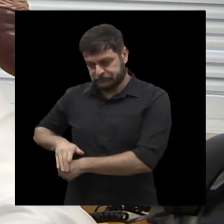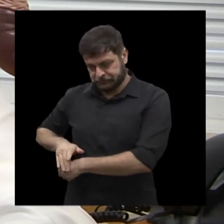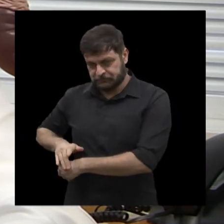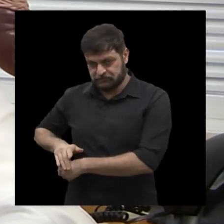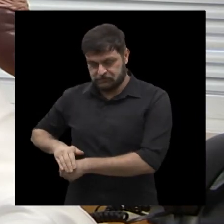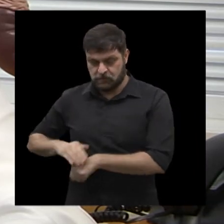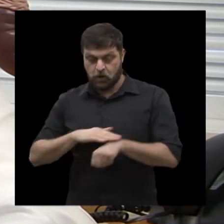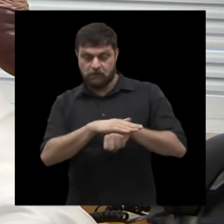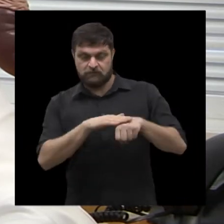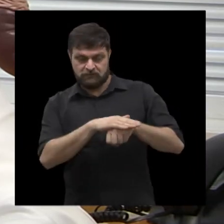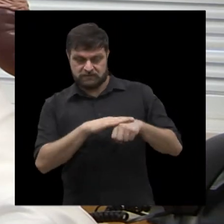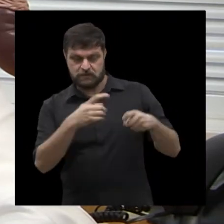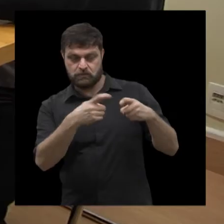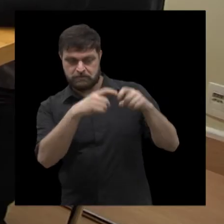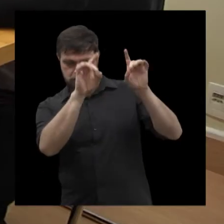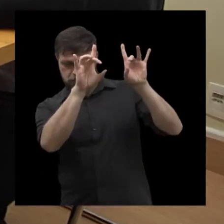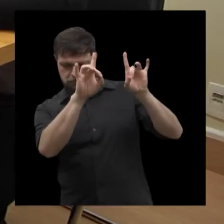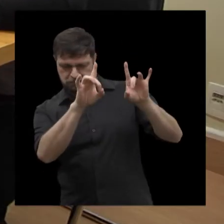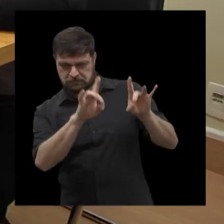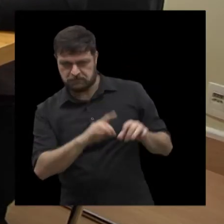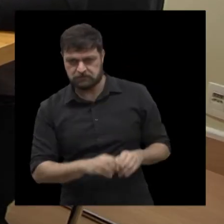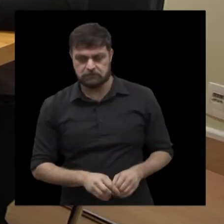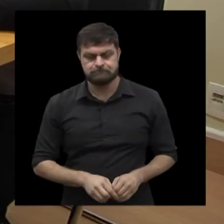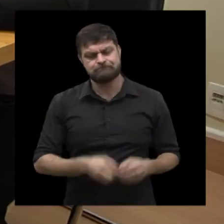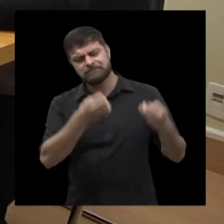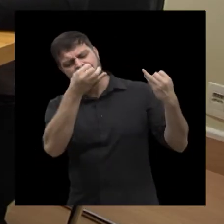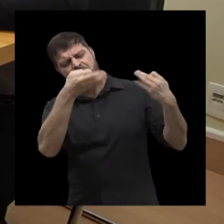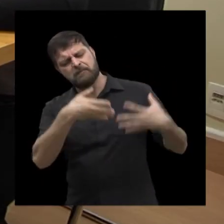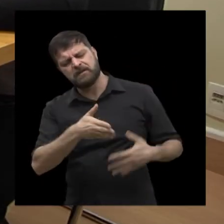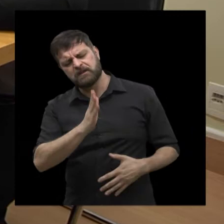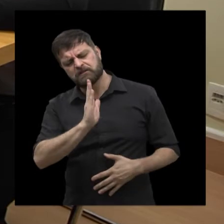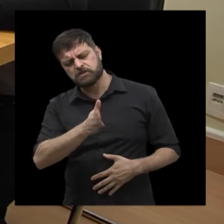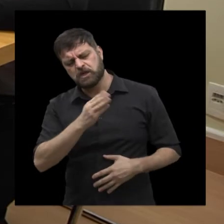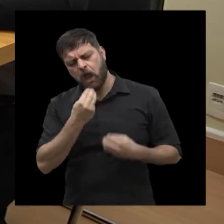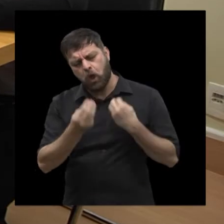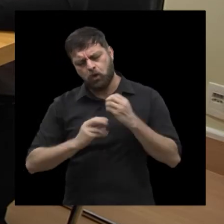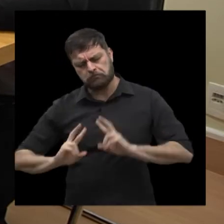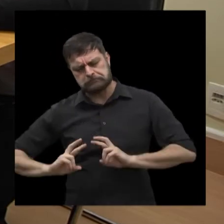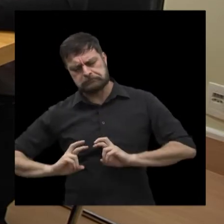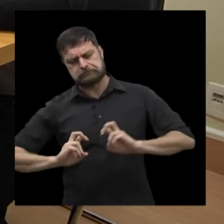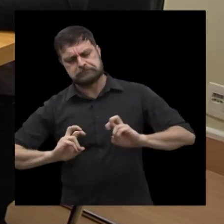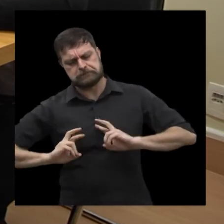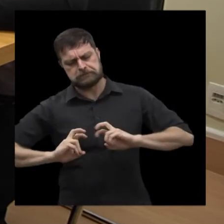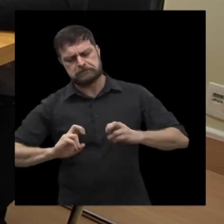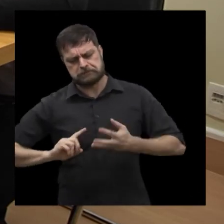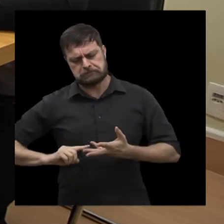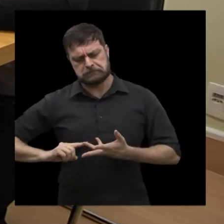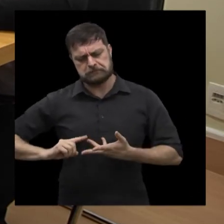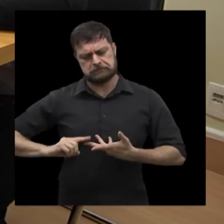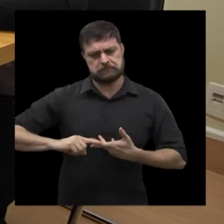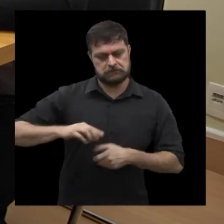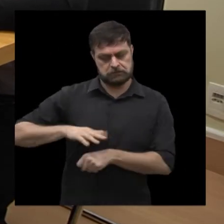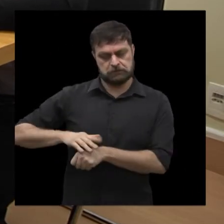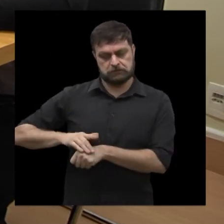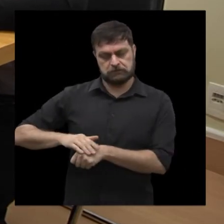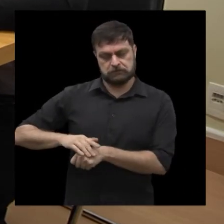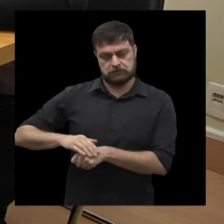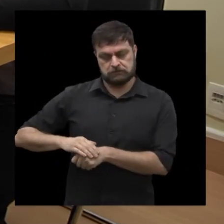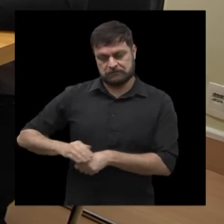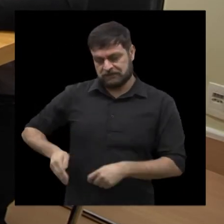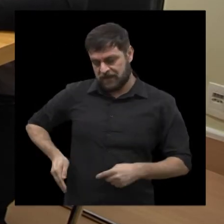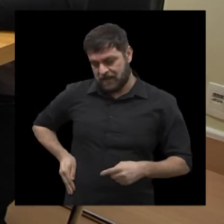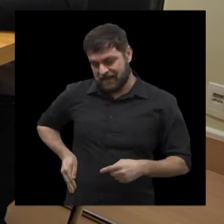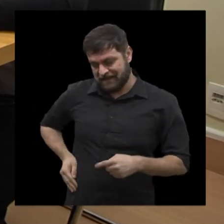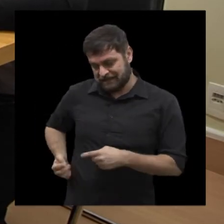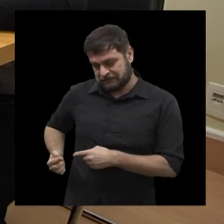Campos Orlandi, nefrologista. Doutor, o senhor estava falando sobre sintomas, as causas, né, das doenças